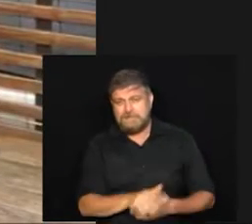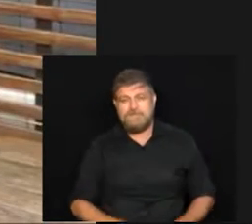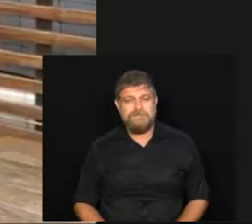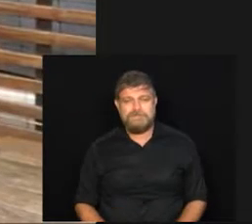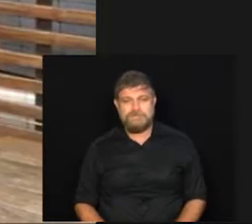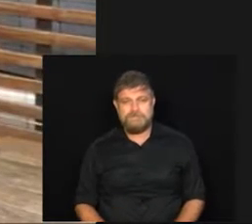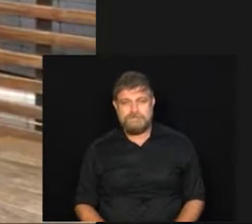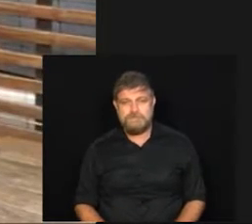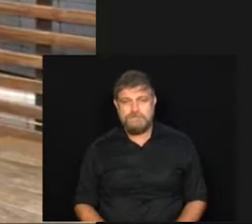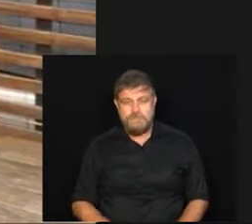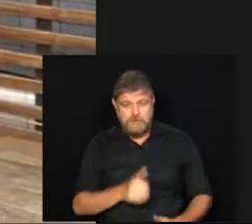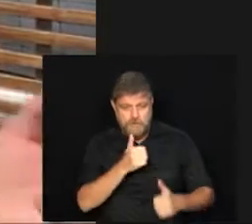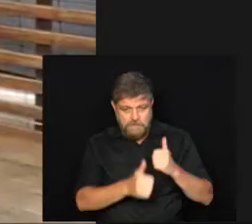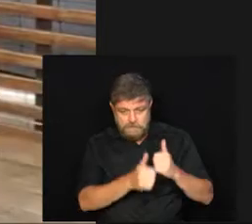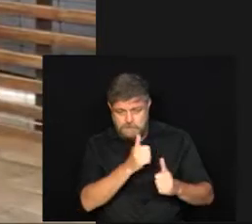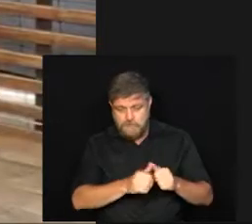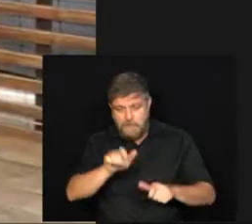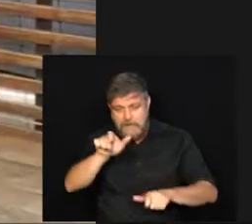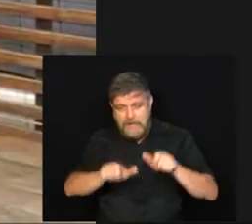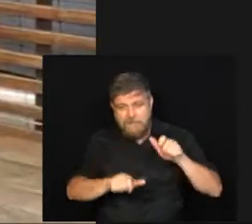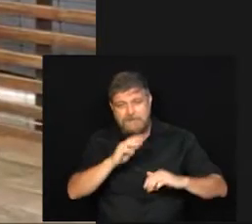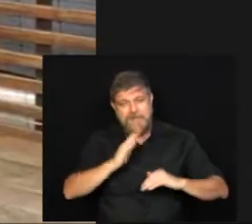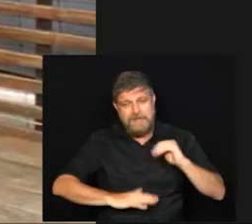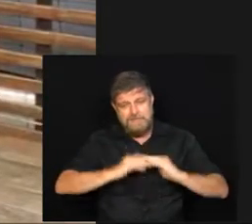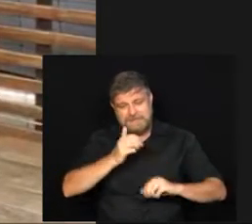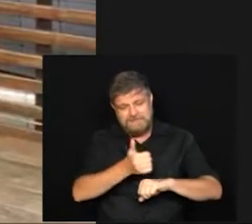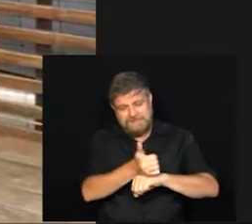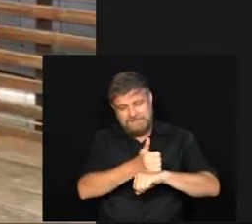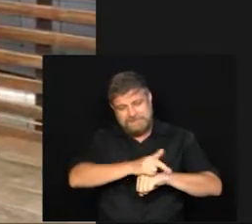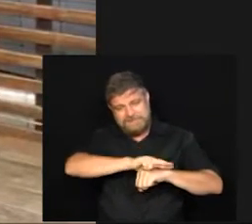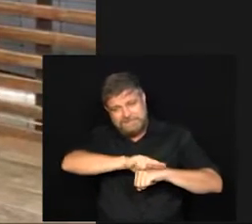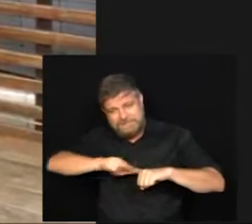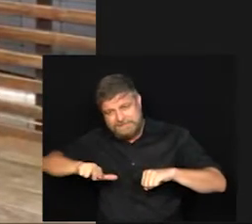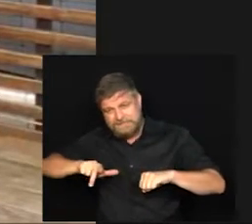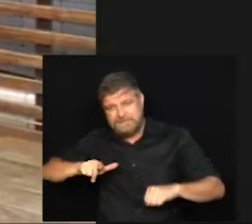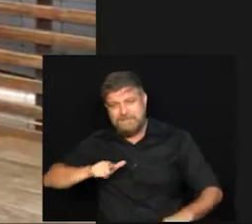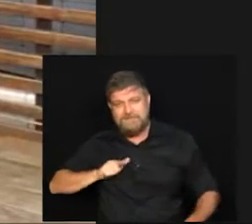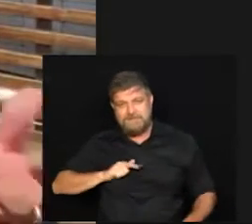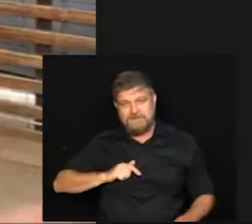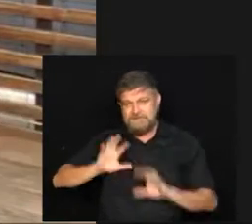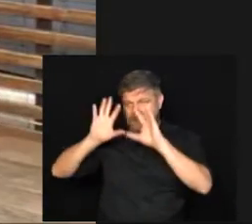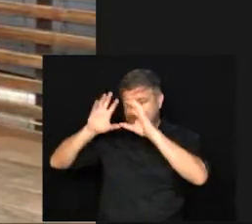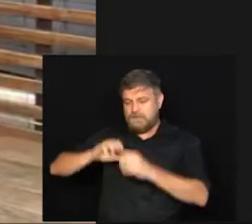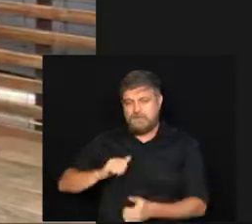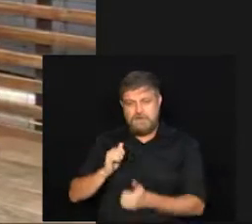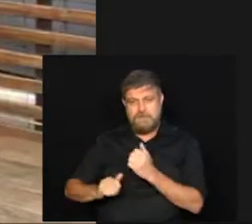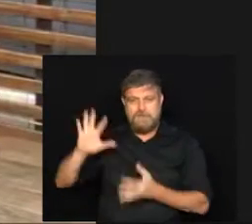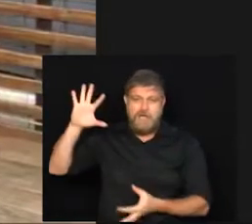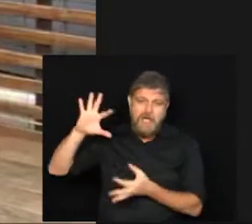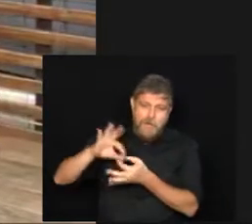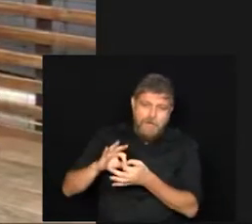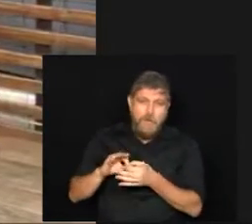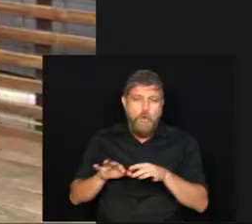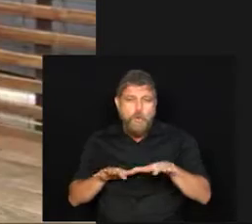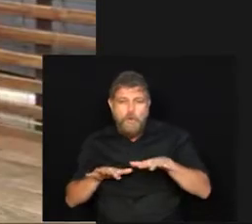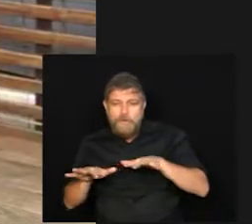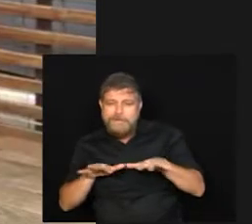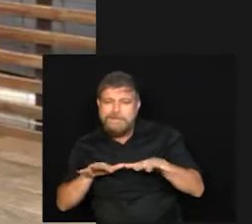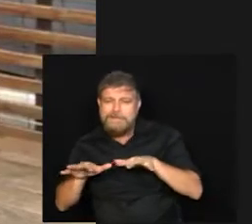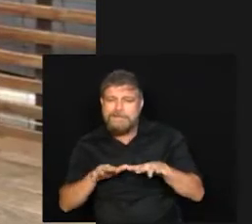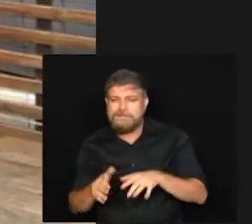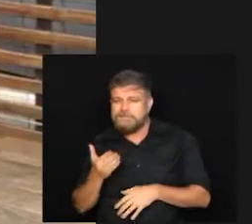O que o futebol, é lógico que as pessoas que praticam outros esportes vai agregar para o futebol é a coordenação, a facilidade de